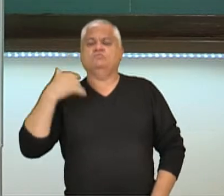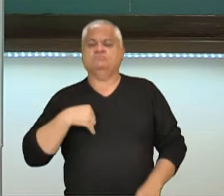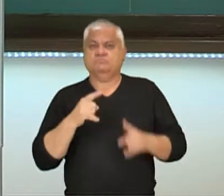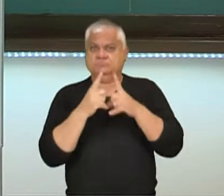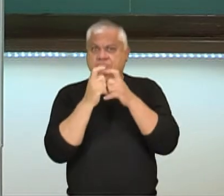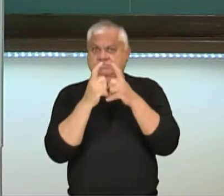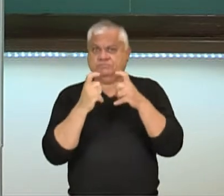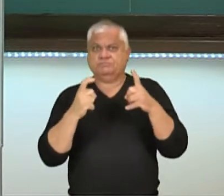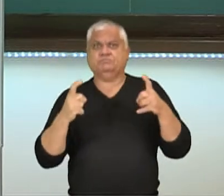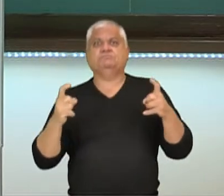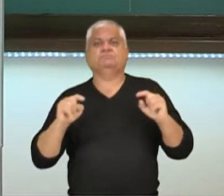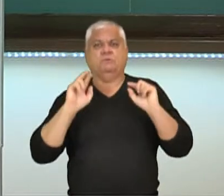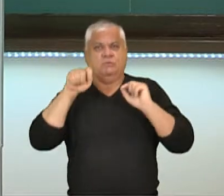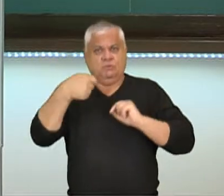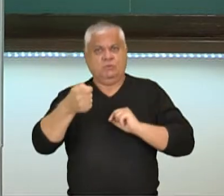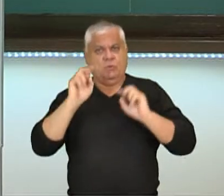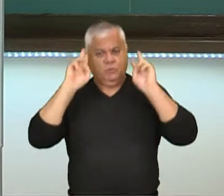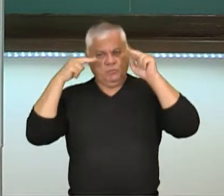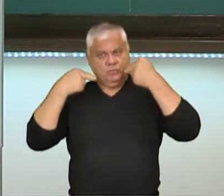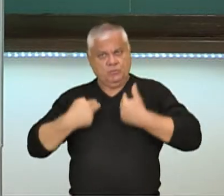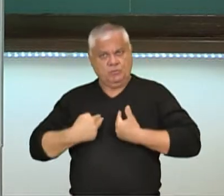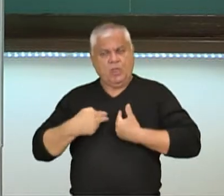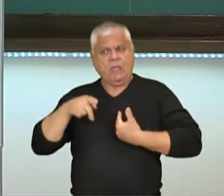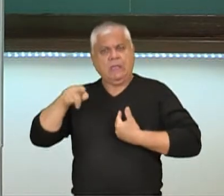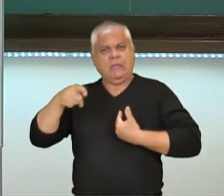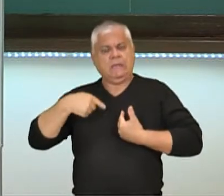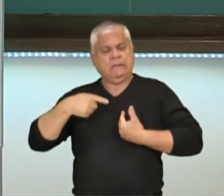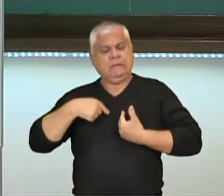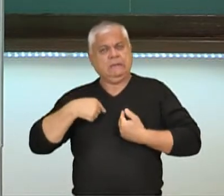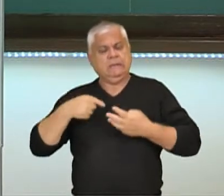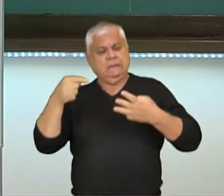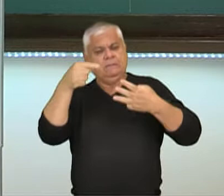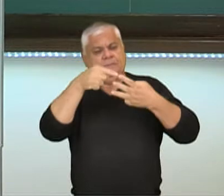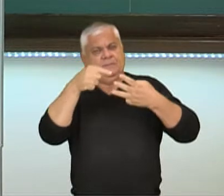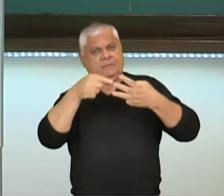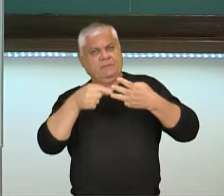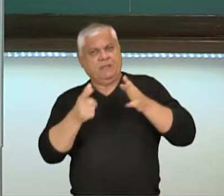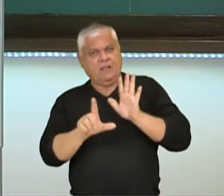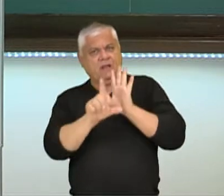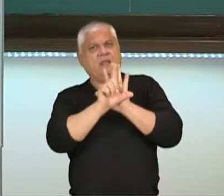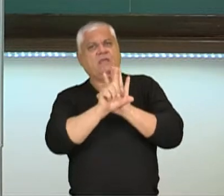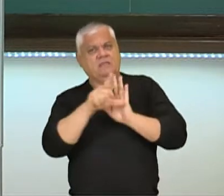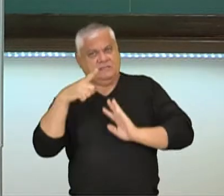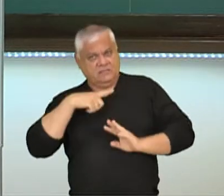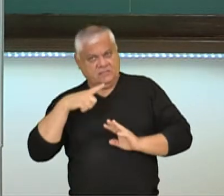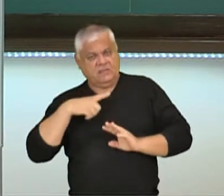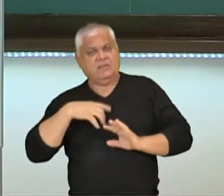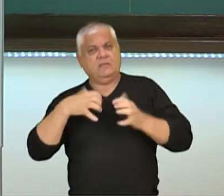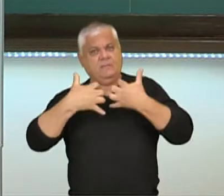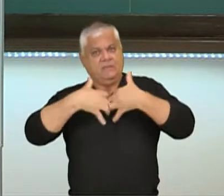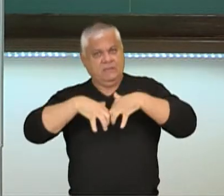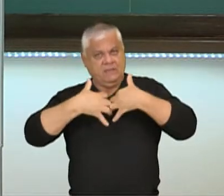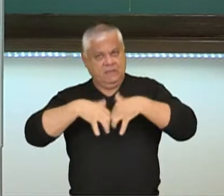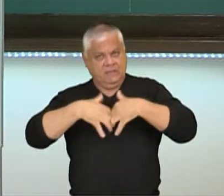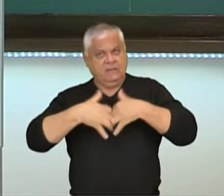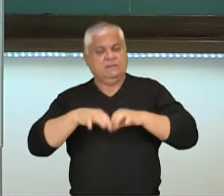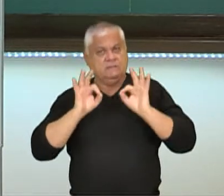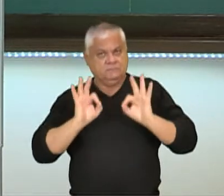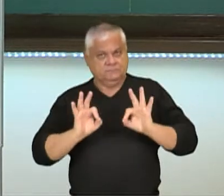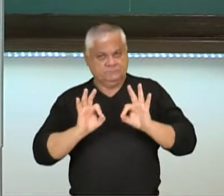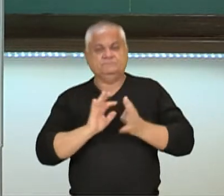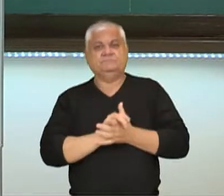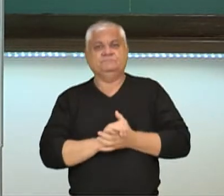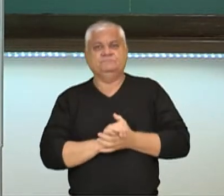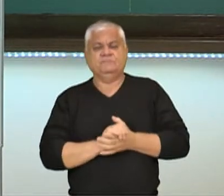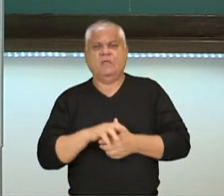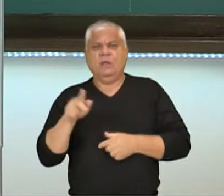maiores da nossa história, ele elaborou 3 leis que regem a mecânica clássica.